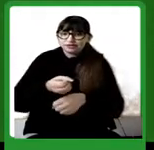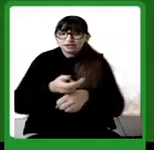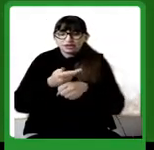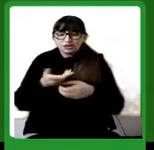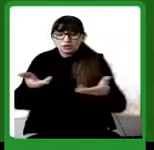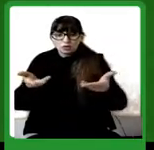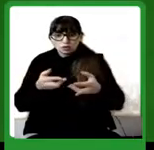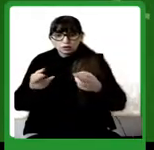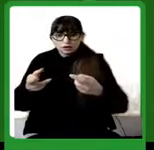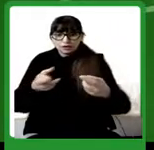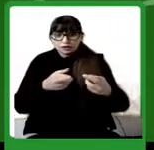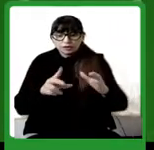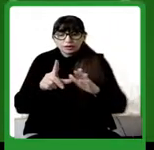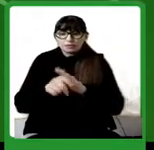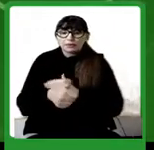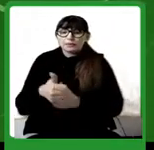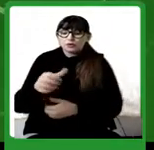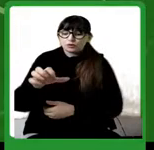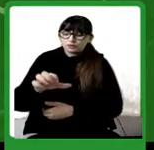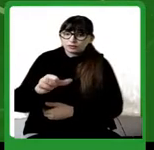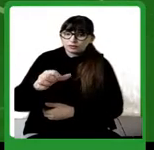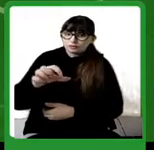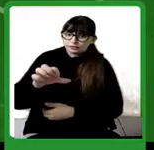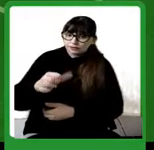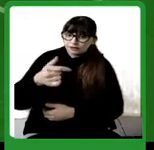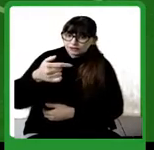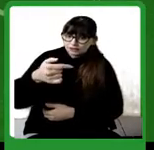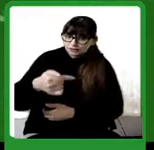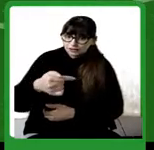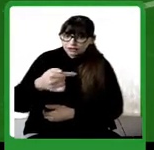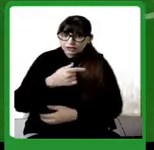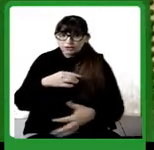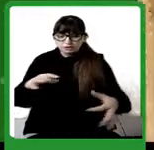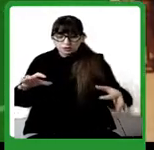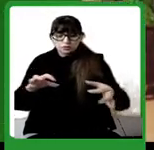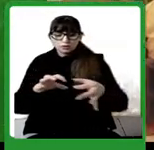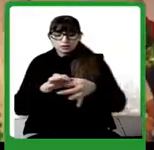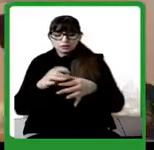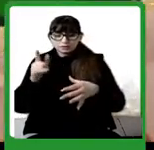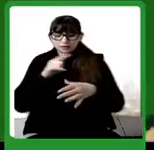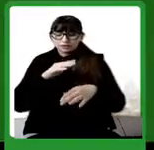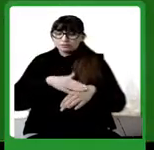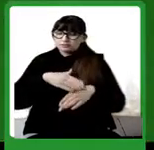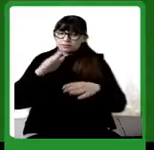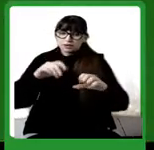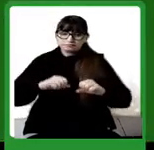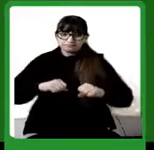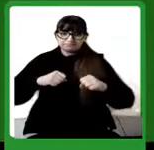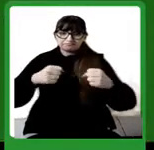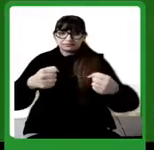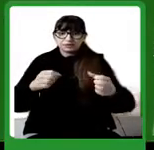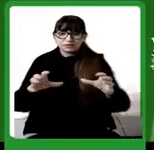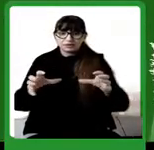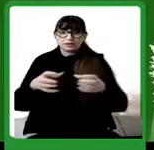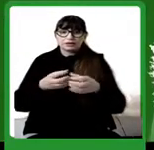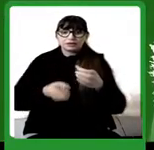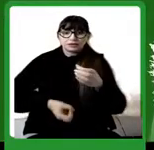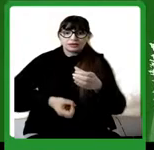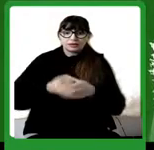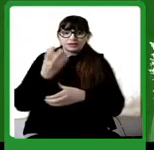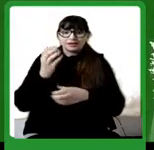que em 1997 as cooperativas se uniram para fortalecer a atuação, formando a Sicredi Alto